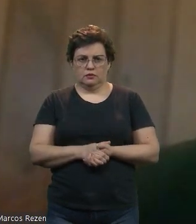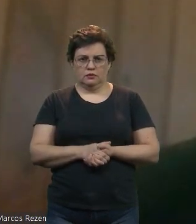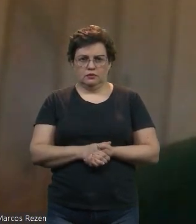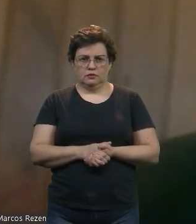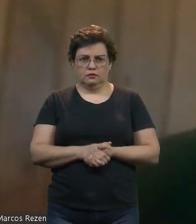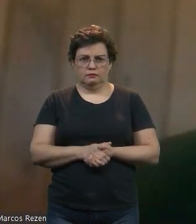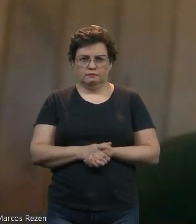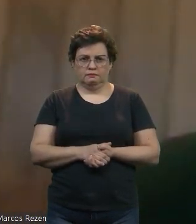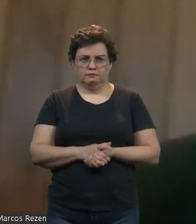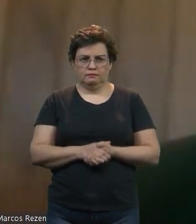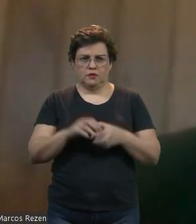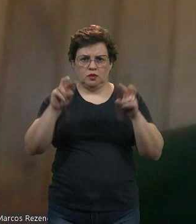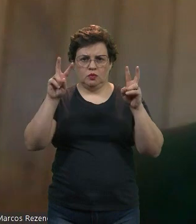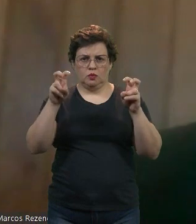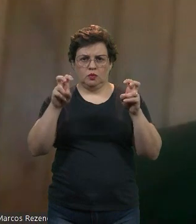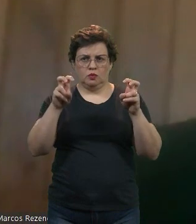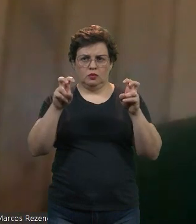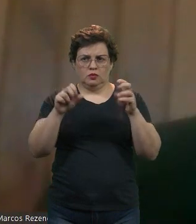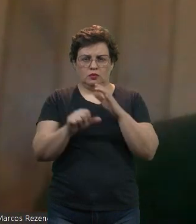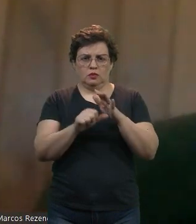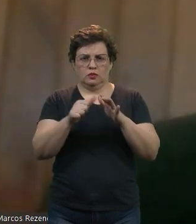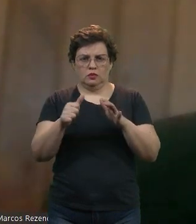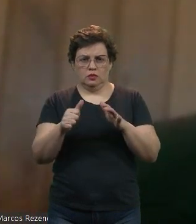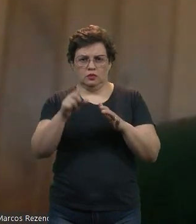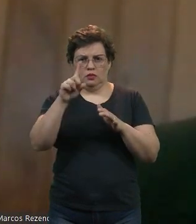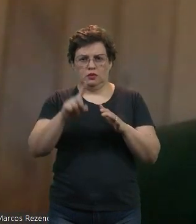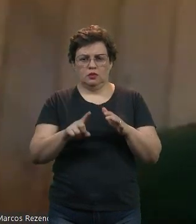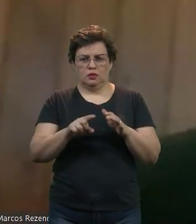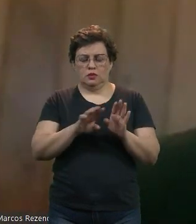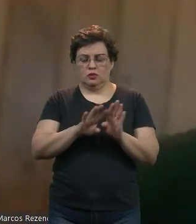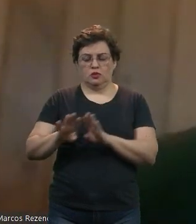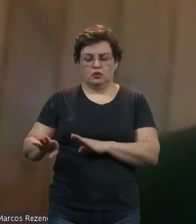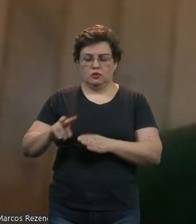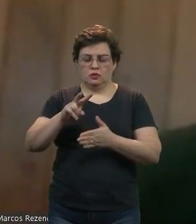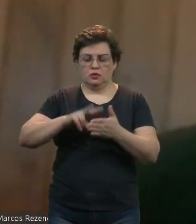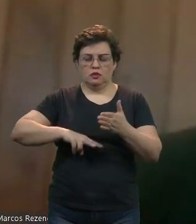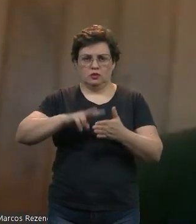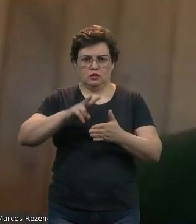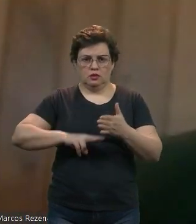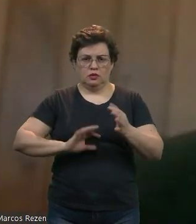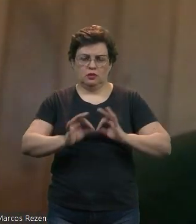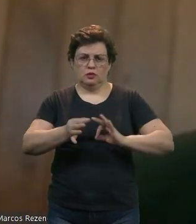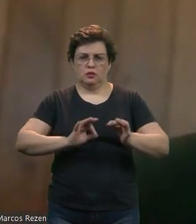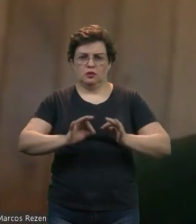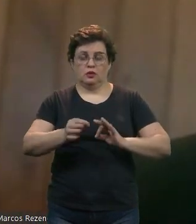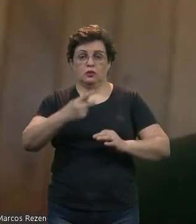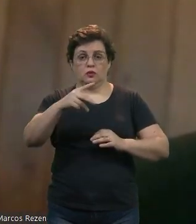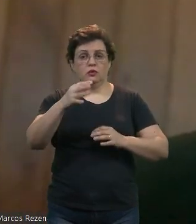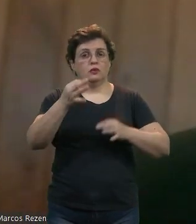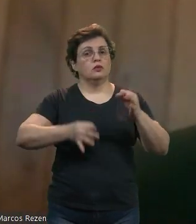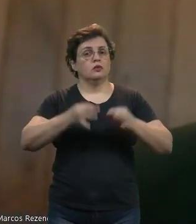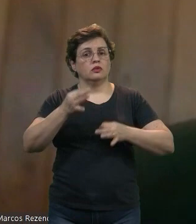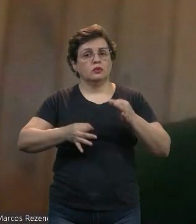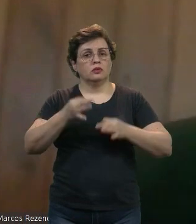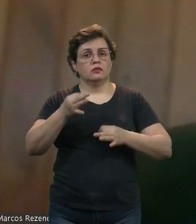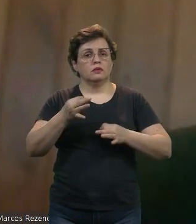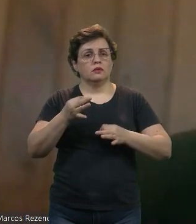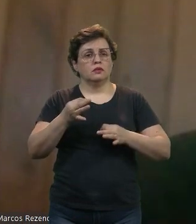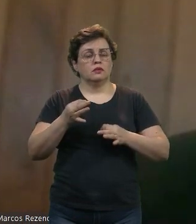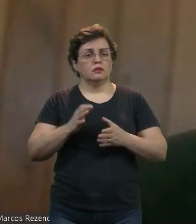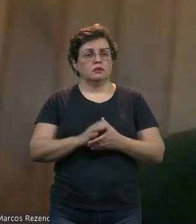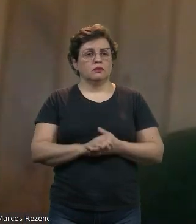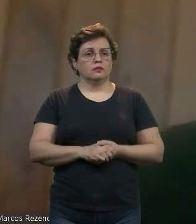item primeiro sejam dispensados a leitura dos projetos da sua justificativa